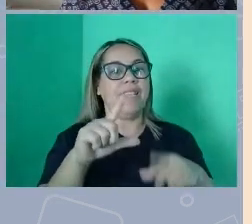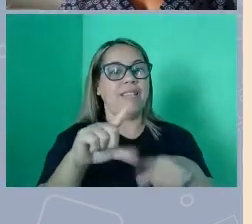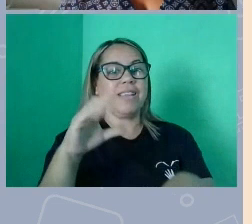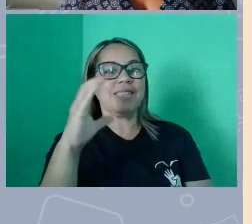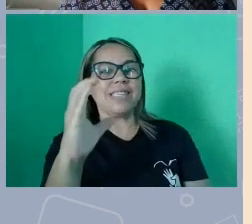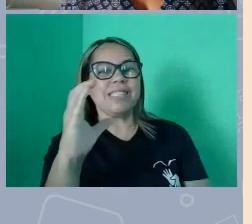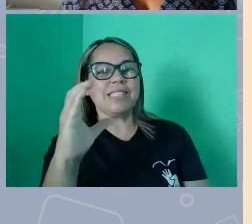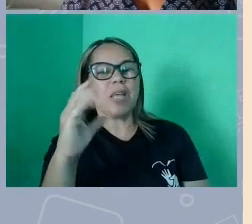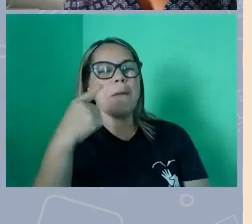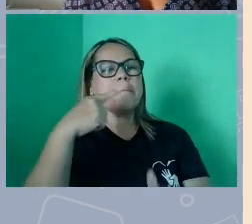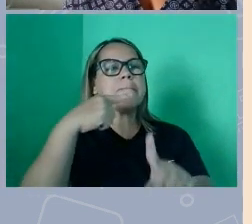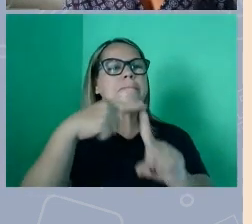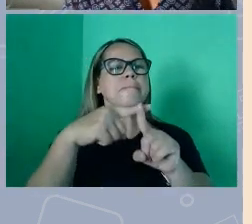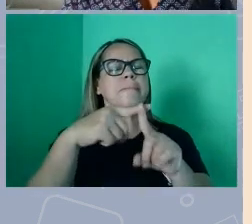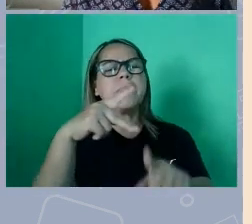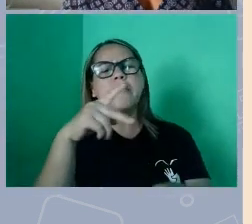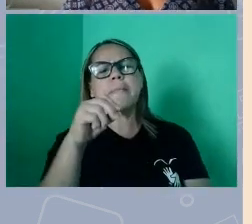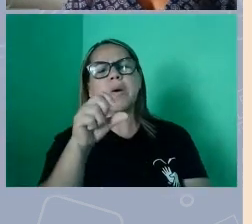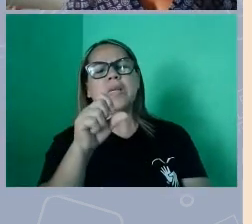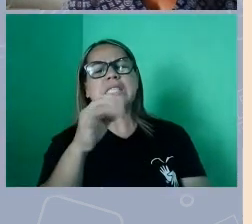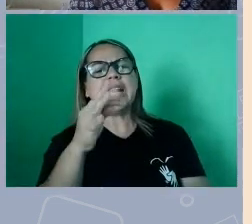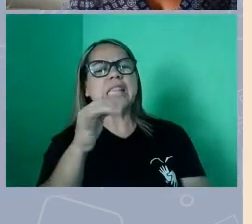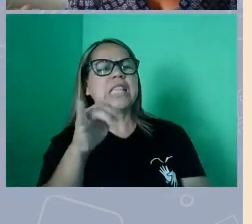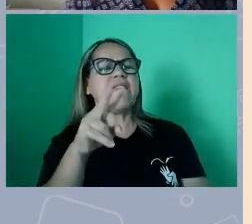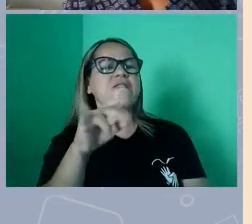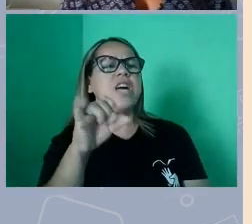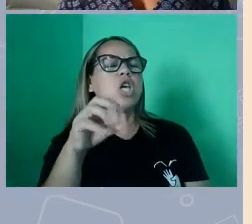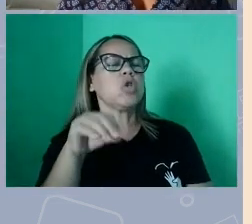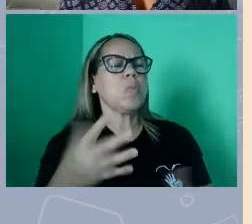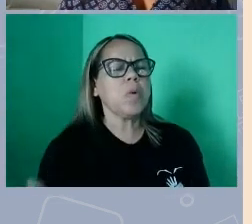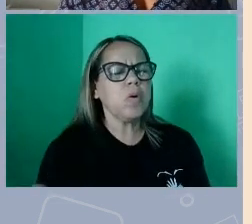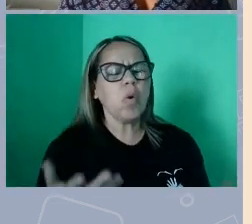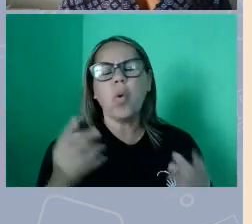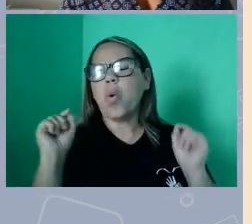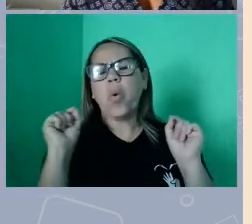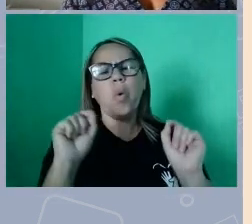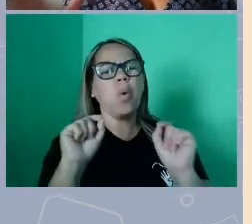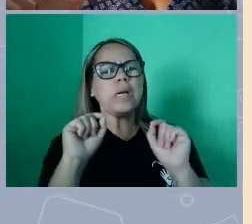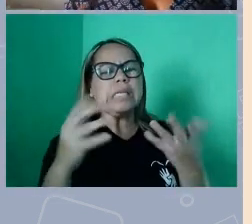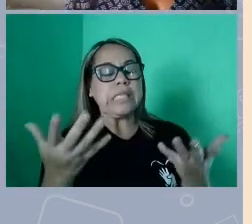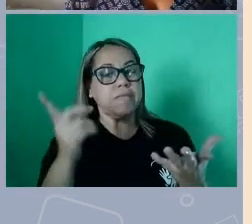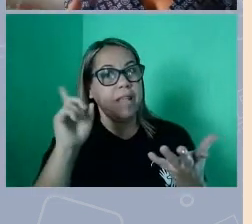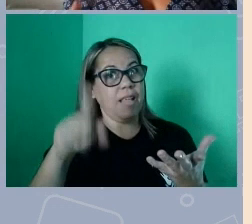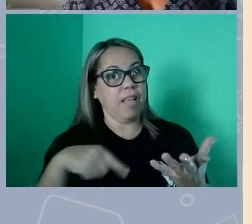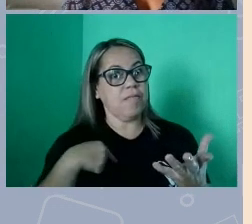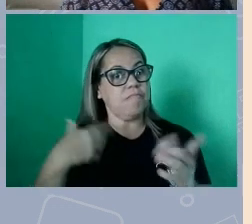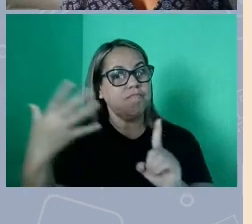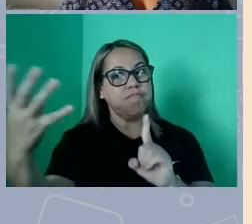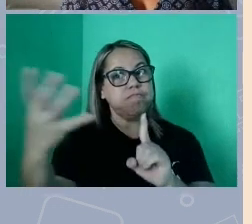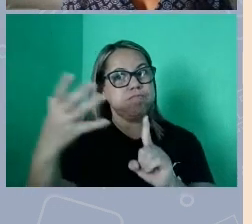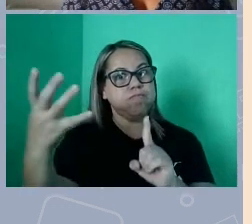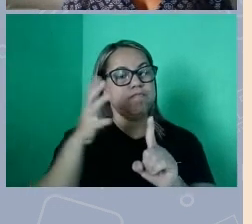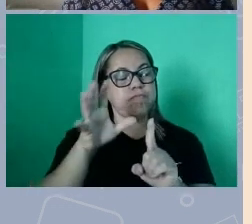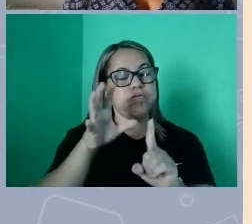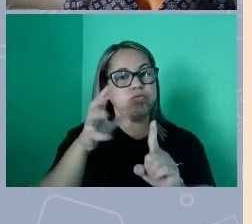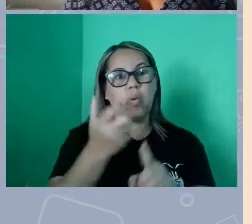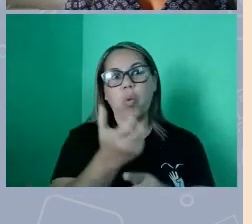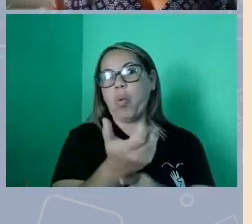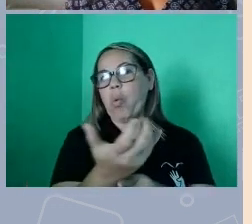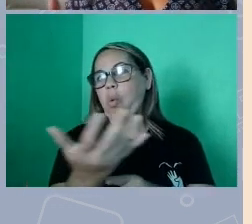positivismo o que vem a ser o positivismo a gente sabe que o positivismo influenciou diversas ciências